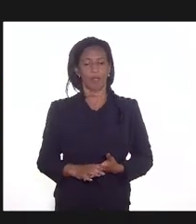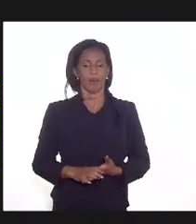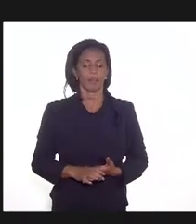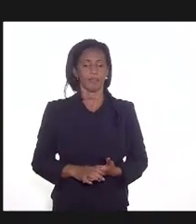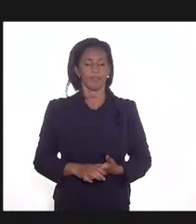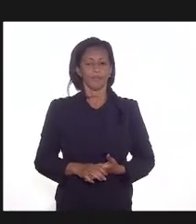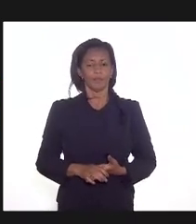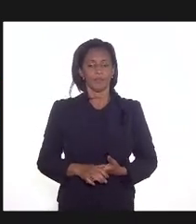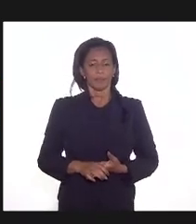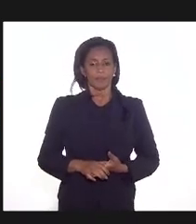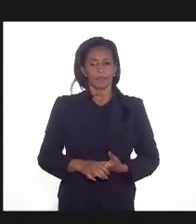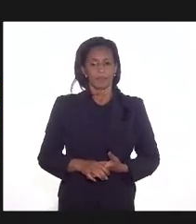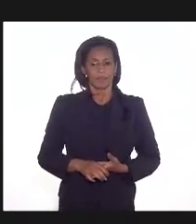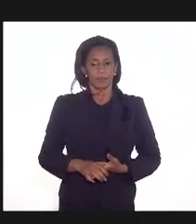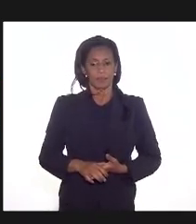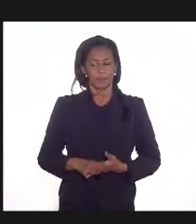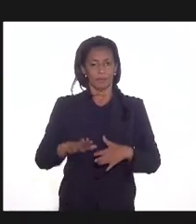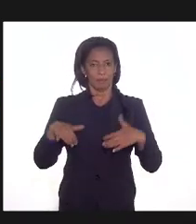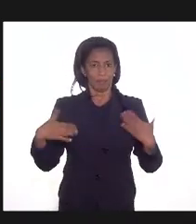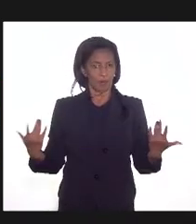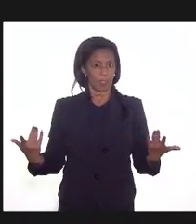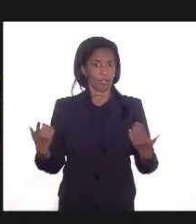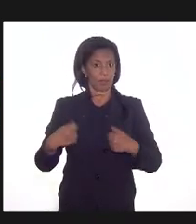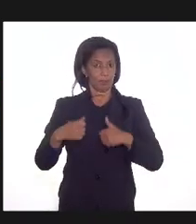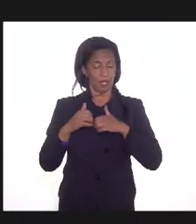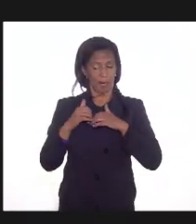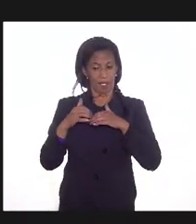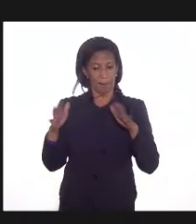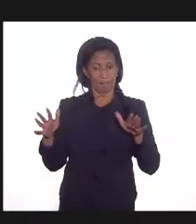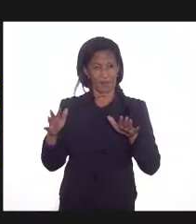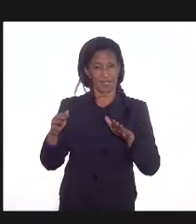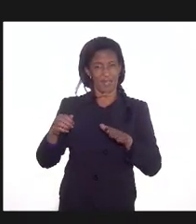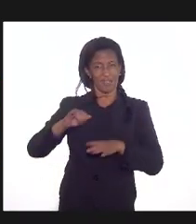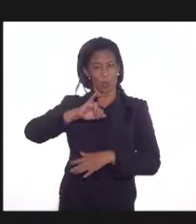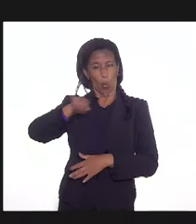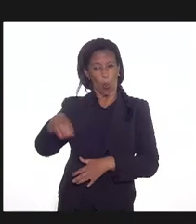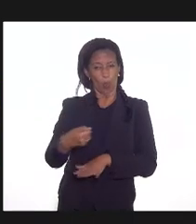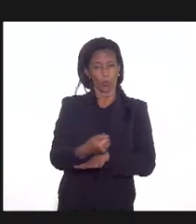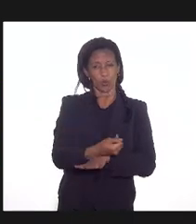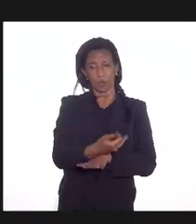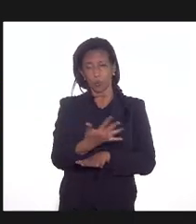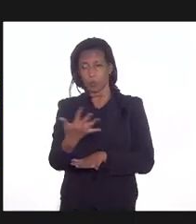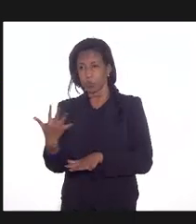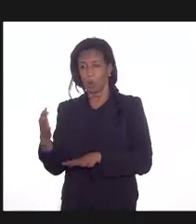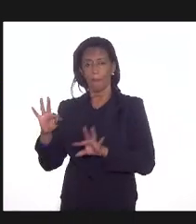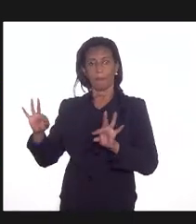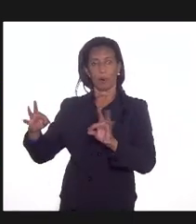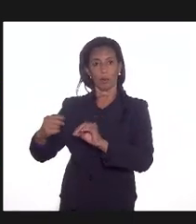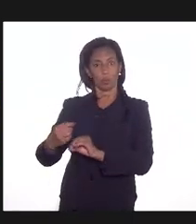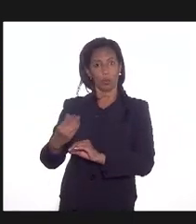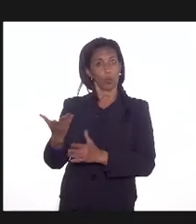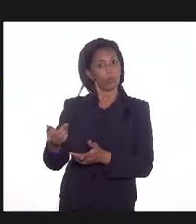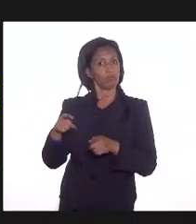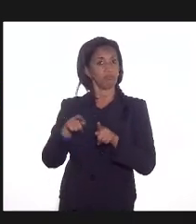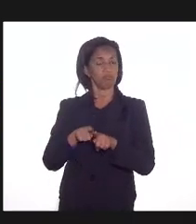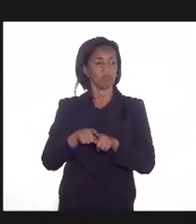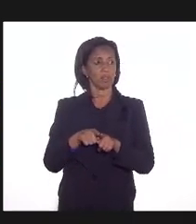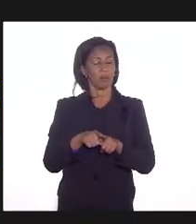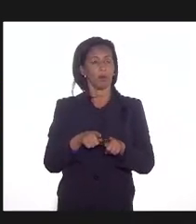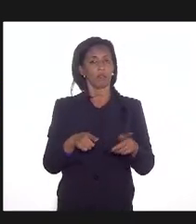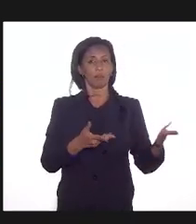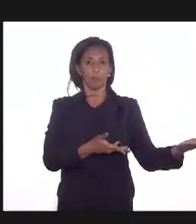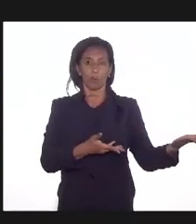funcionários públicos também. A gente, para abrir esse leque para todos e uma parte também para trazer as